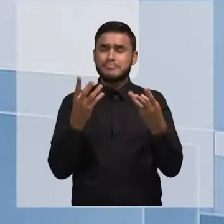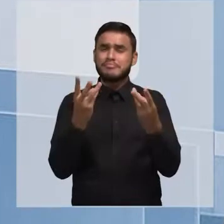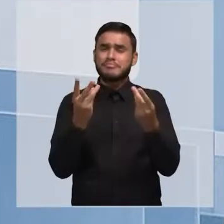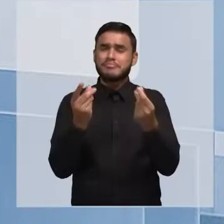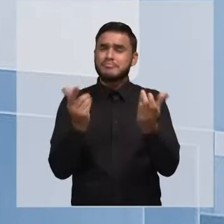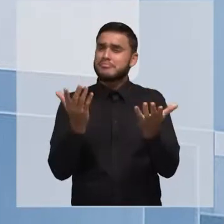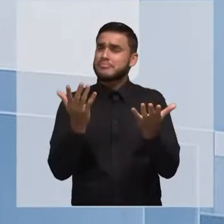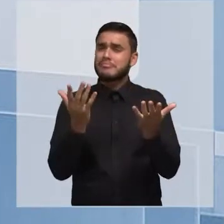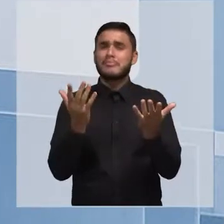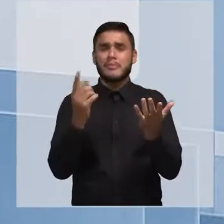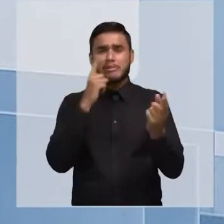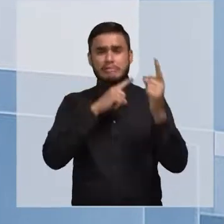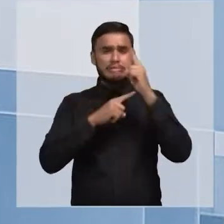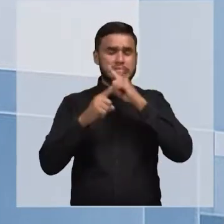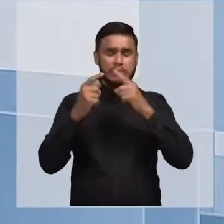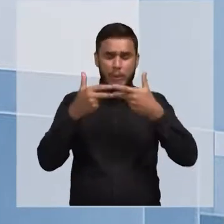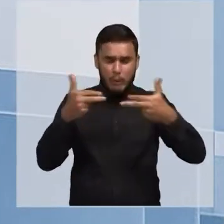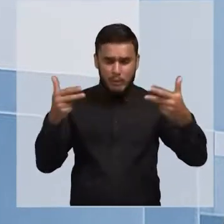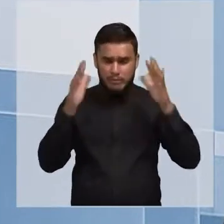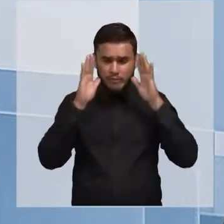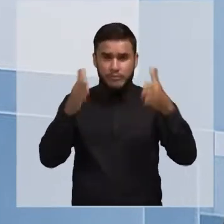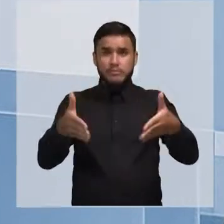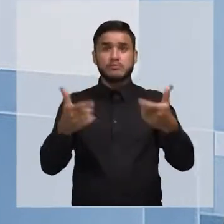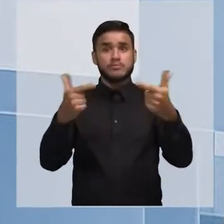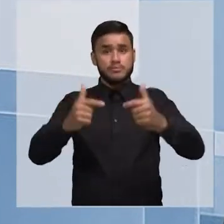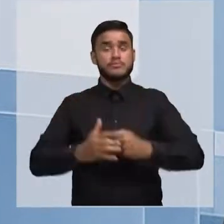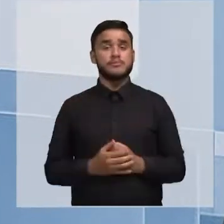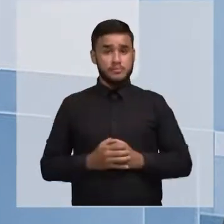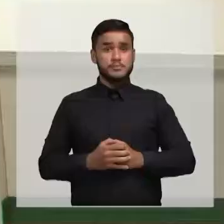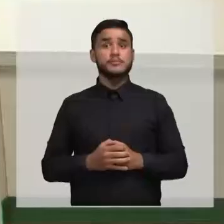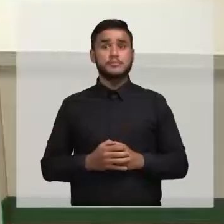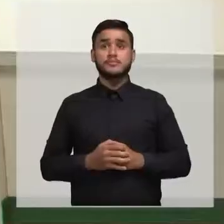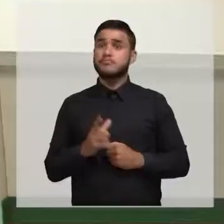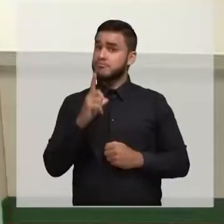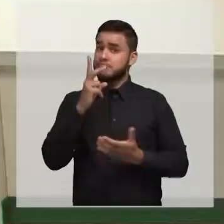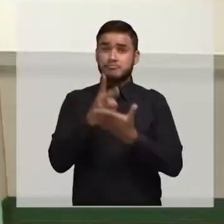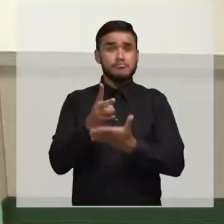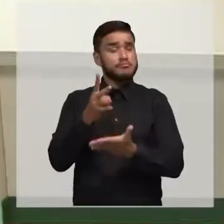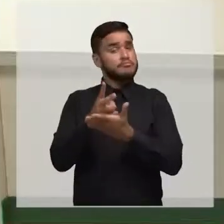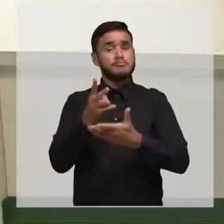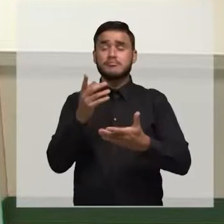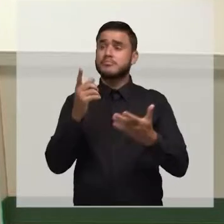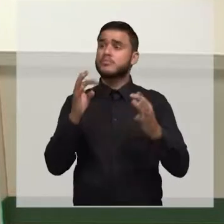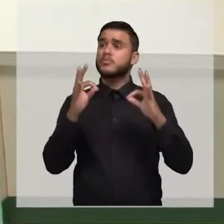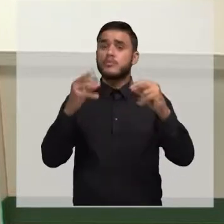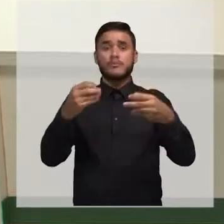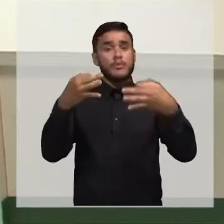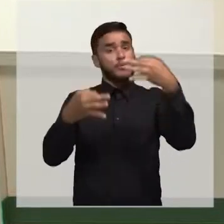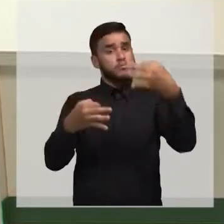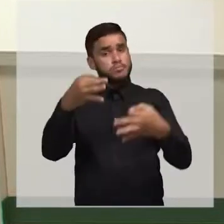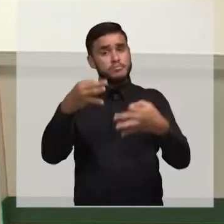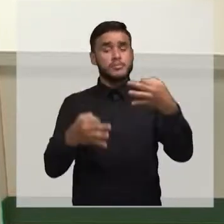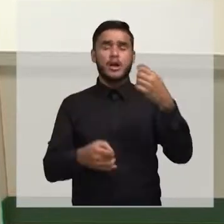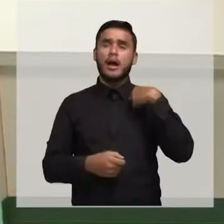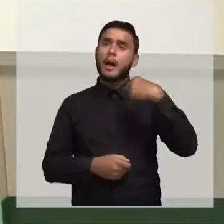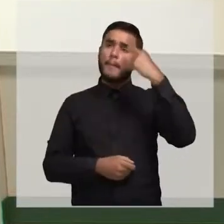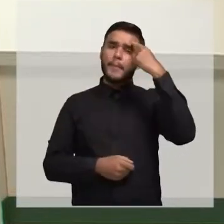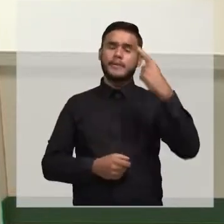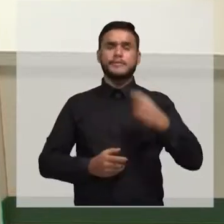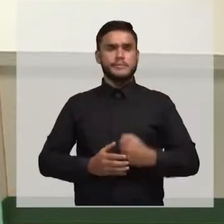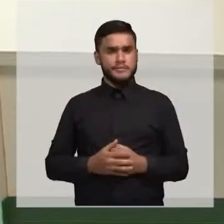ela é toda direcionada. Não, ela existe. Não, eu estou falando no sentido